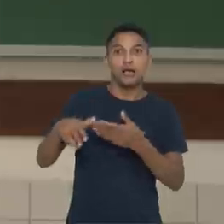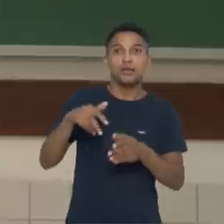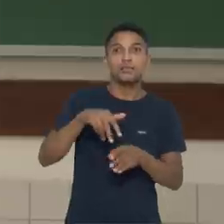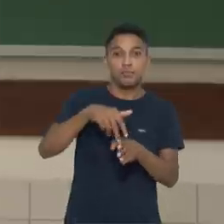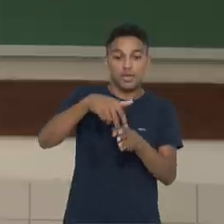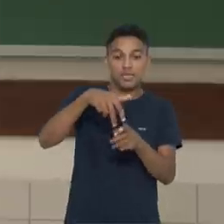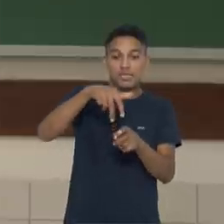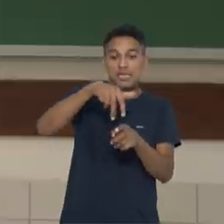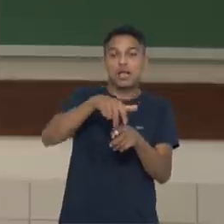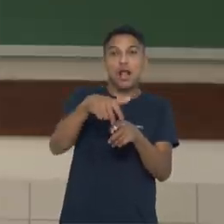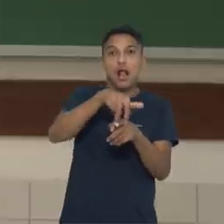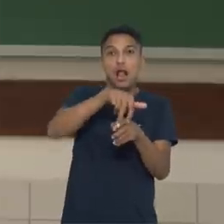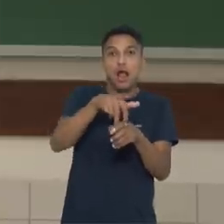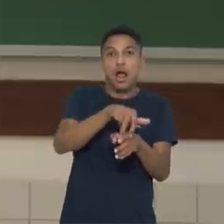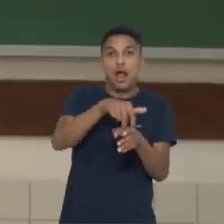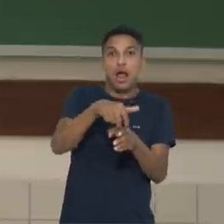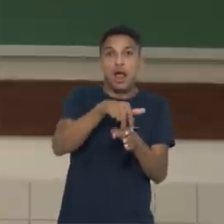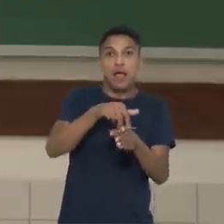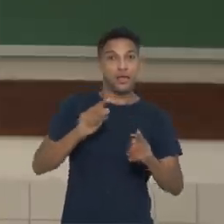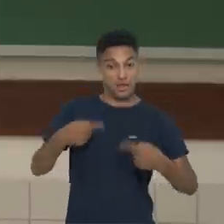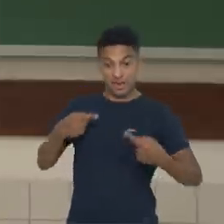se desafiando e pesquisando.